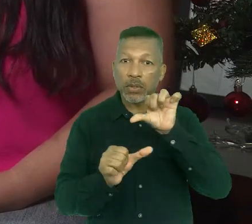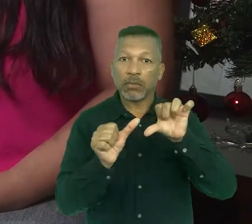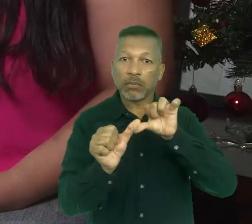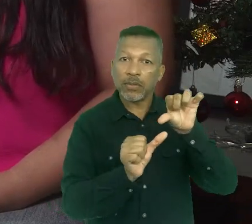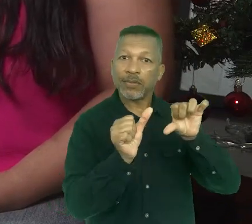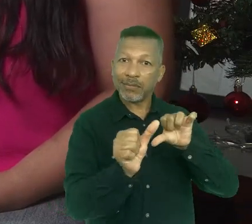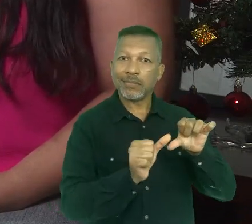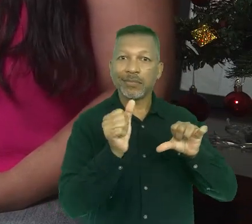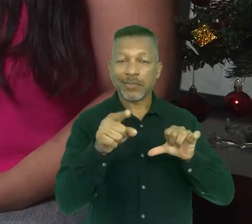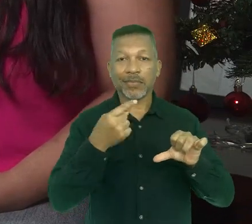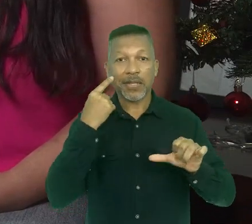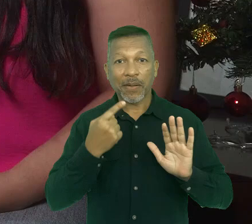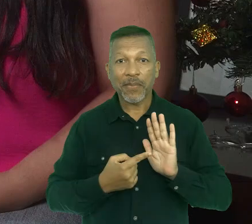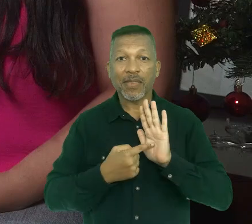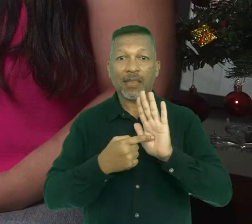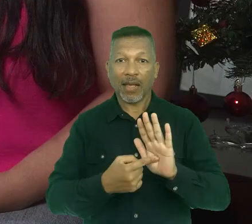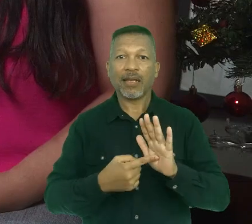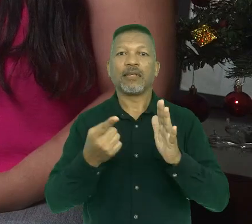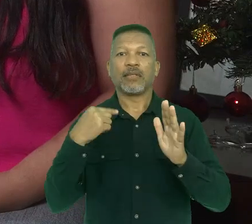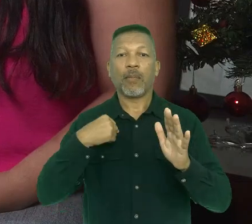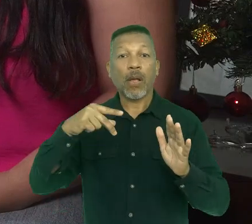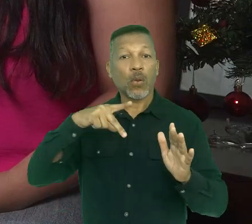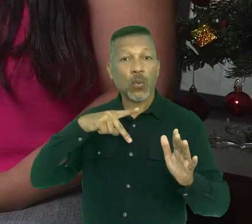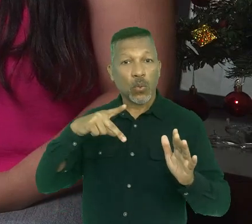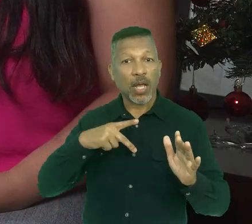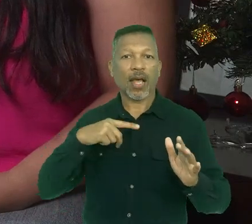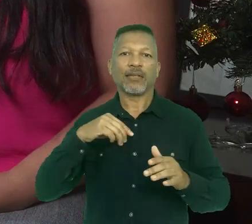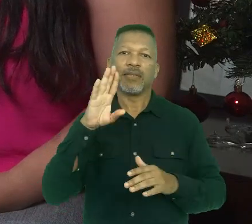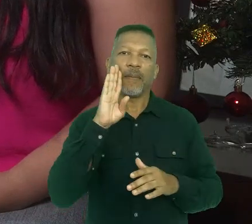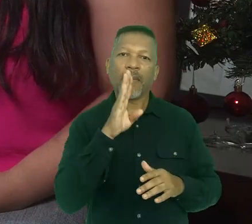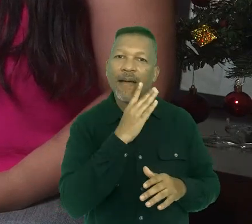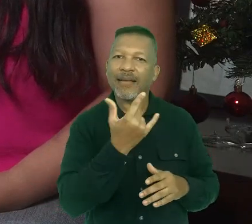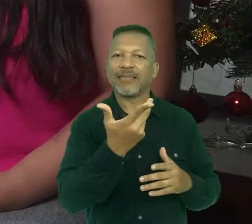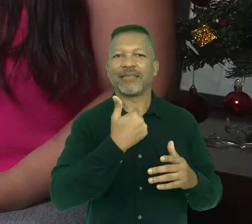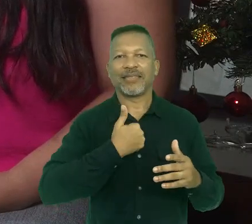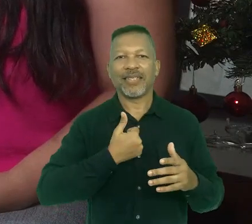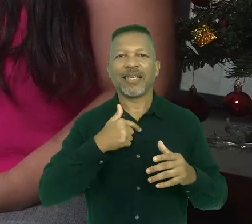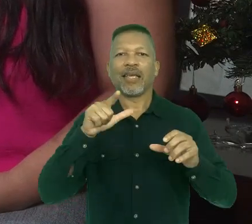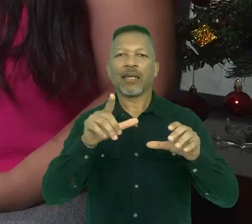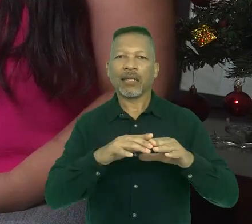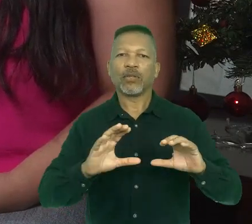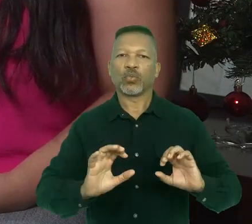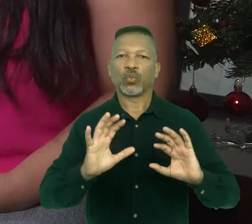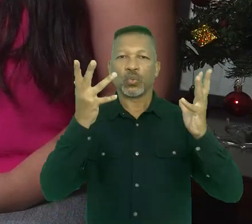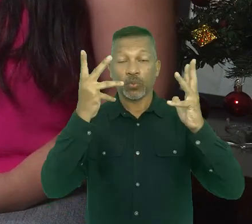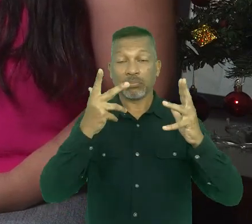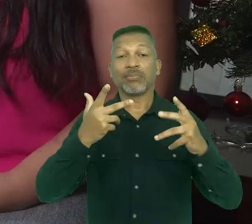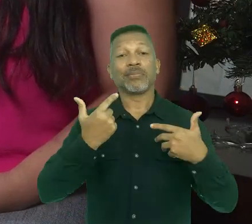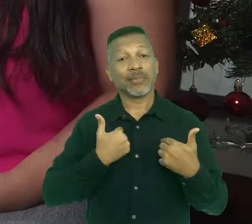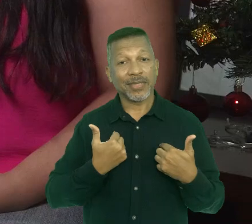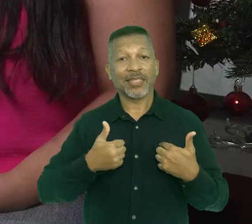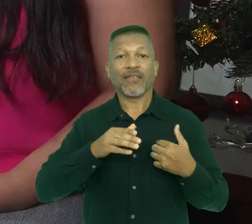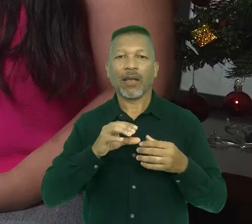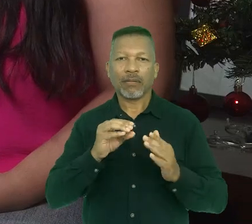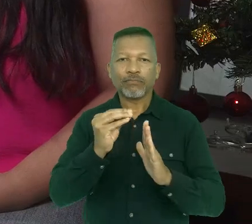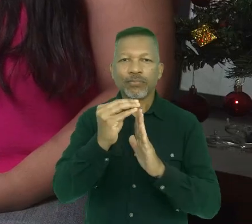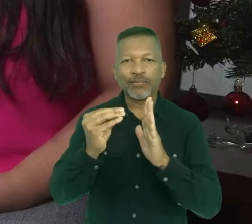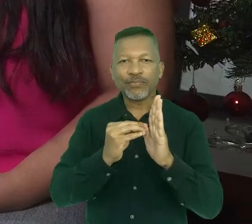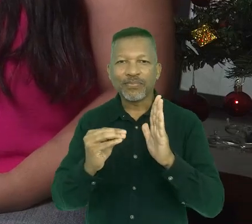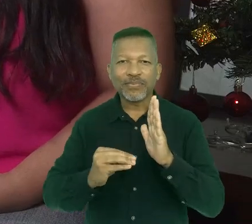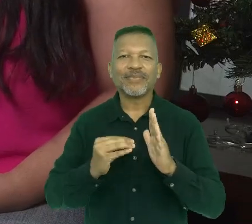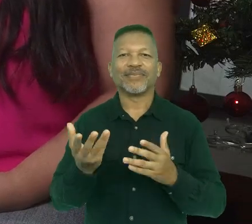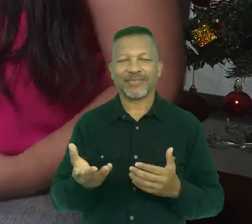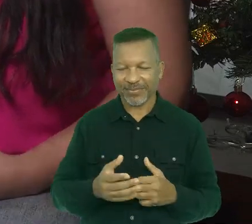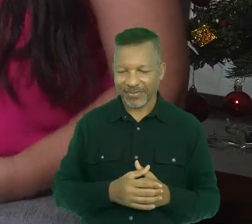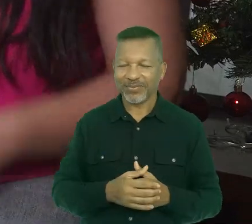vai diversificando entre apresentações, né, privadas, em bares, em casa de show e aí a gente vai distribuindo